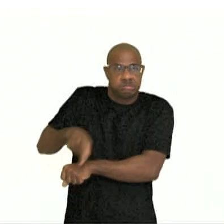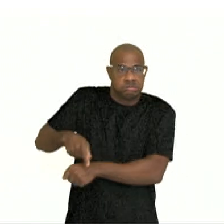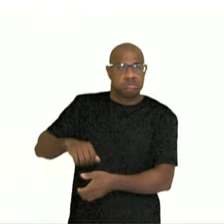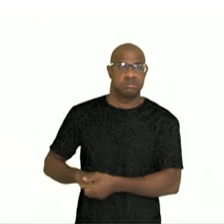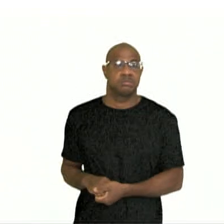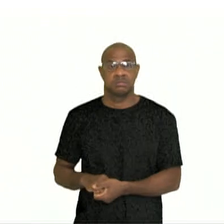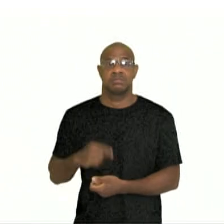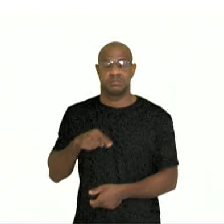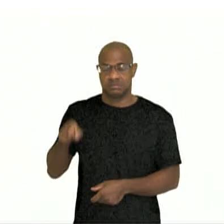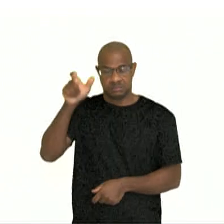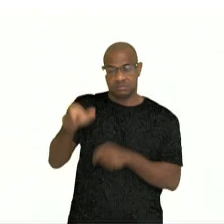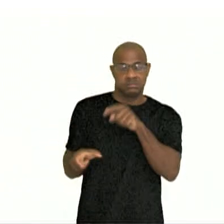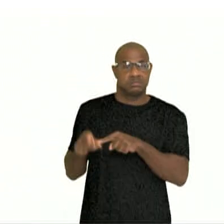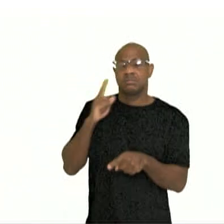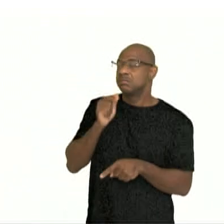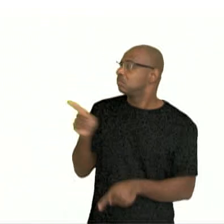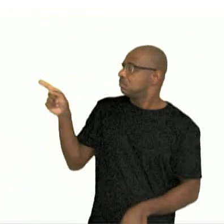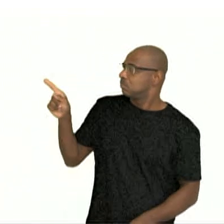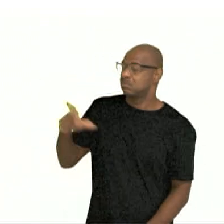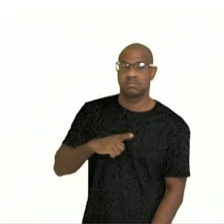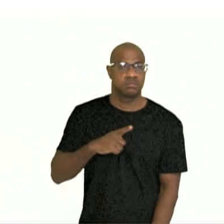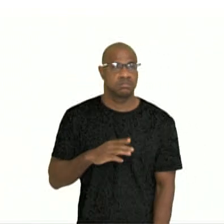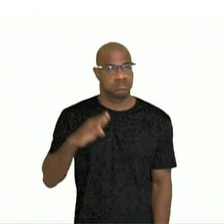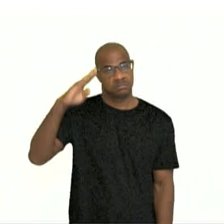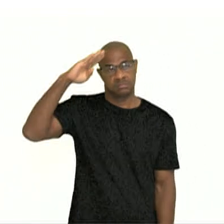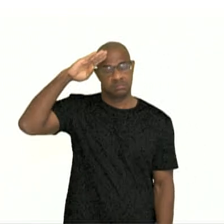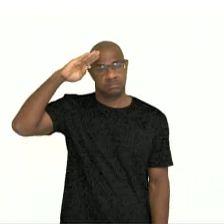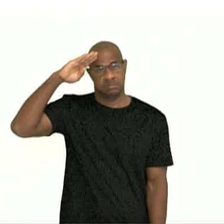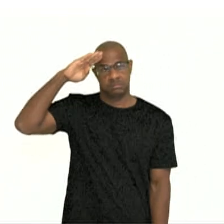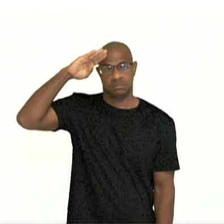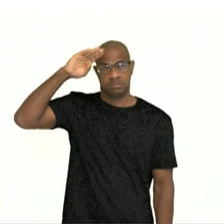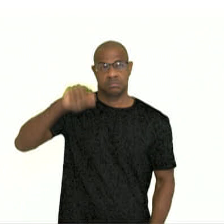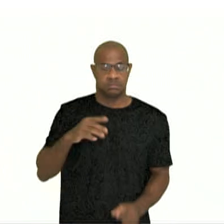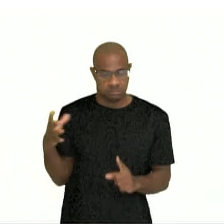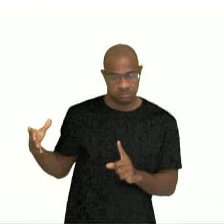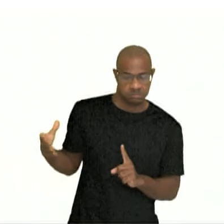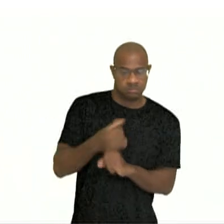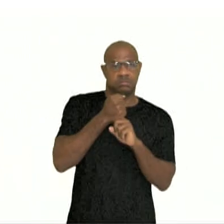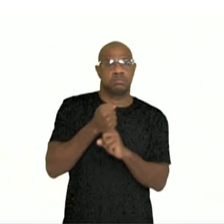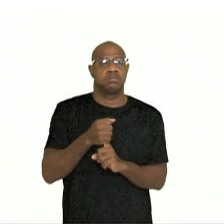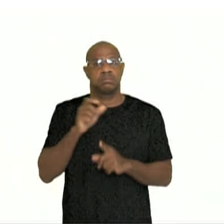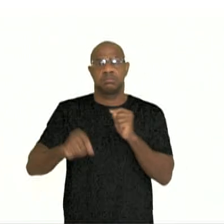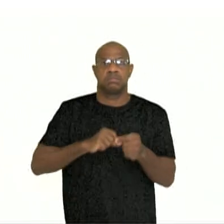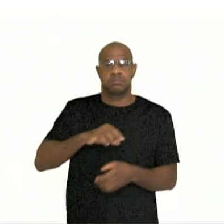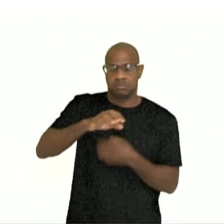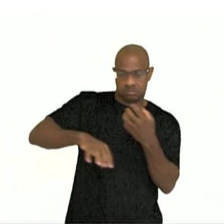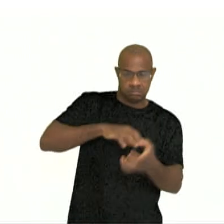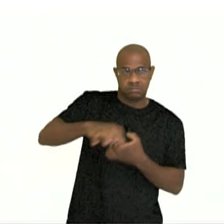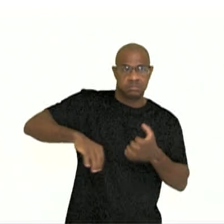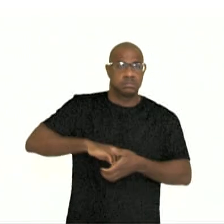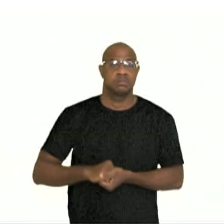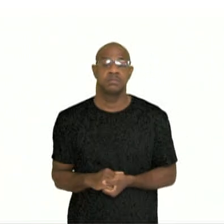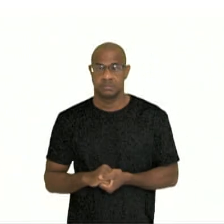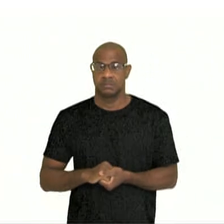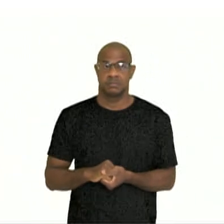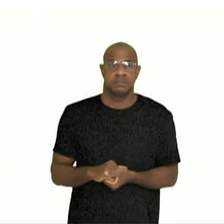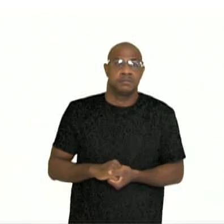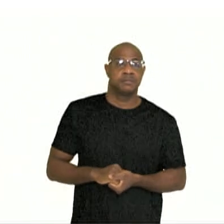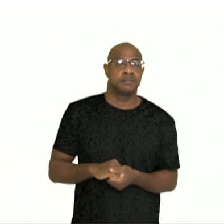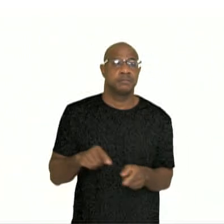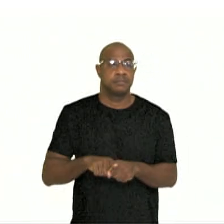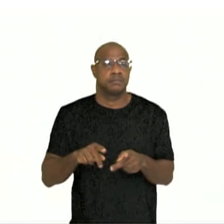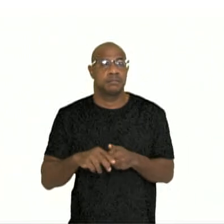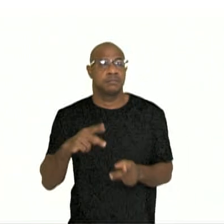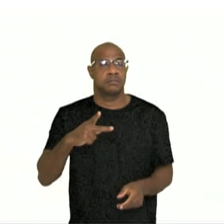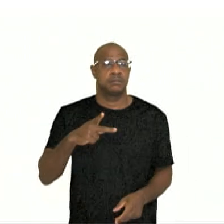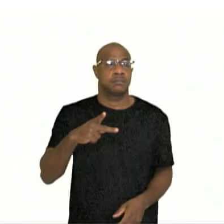vai ser um dos comandantes ali que vai dominar ali a revolta de Espartaco. Pompeu, que vai se